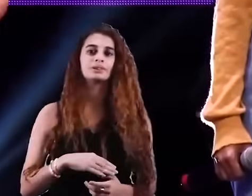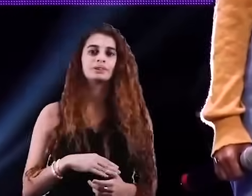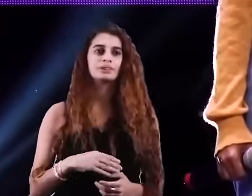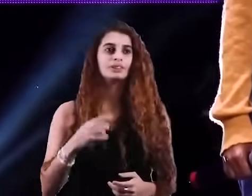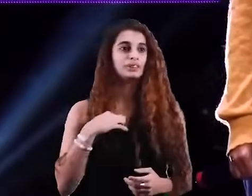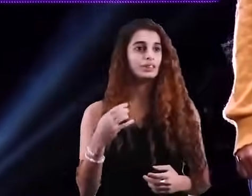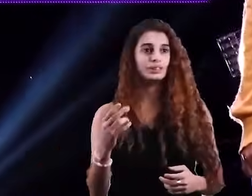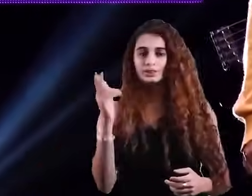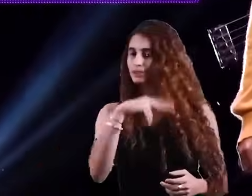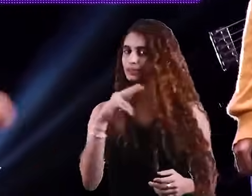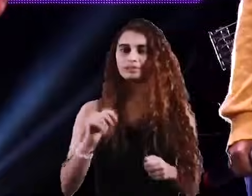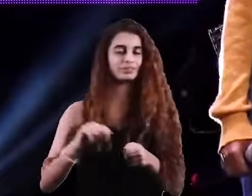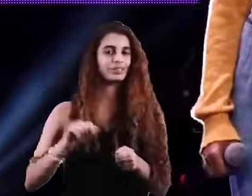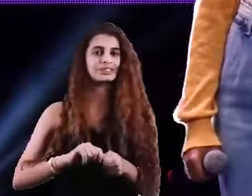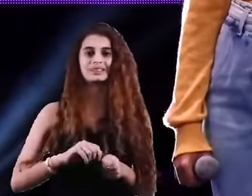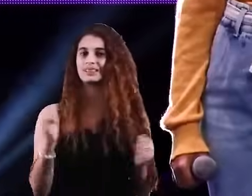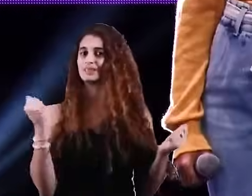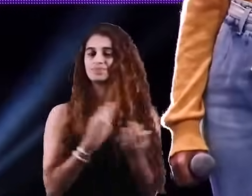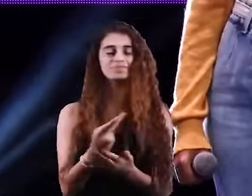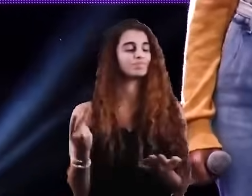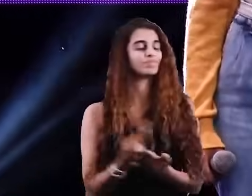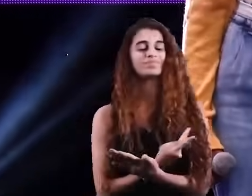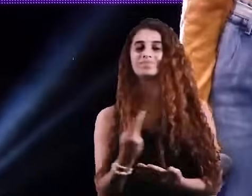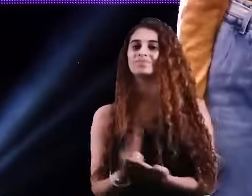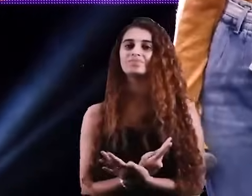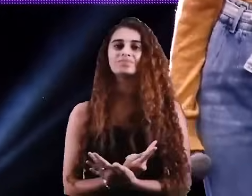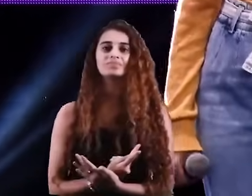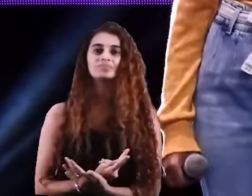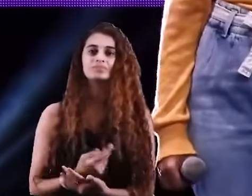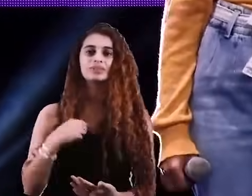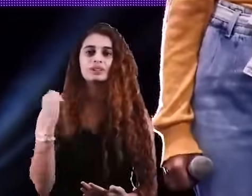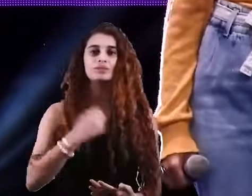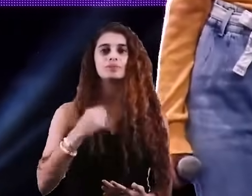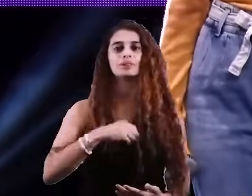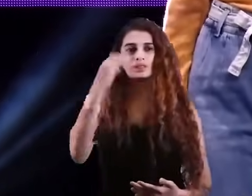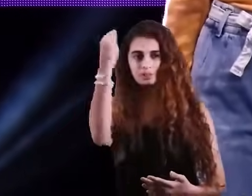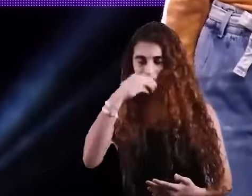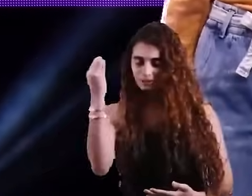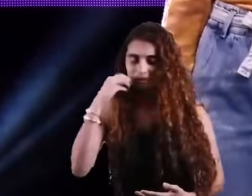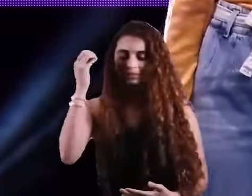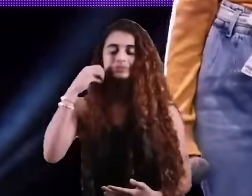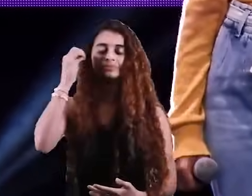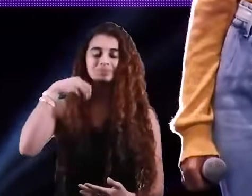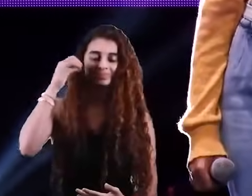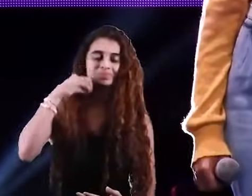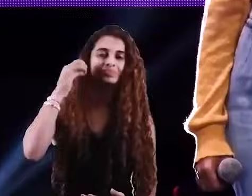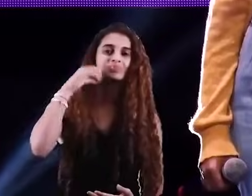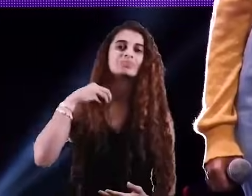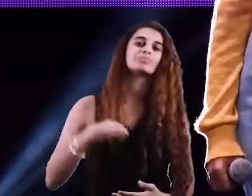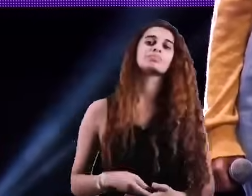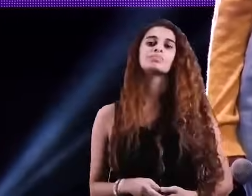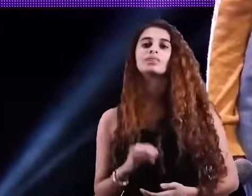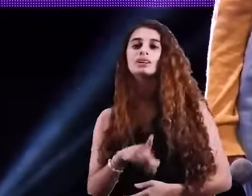tinha cometido. E eu fiz isso num momento de muita fragilidade da minha vida. Eu tinha perdido a minha filha. Eu tinha tantos